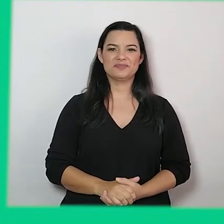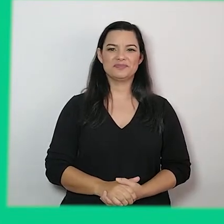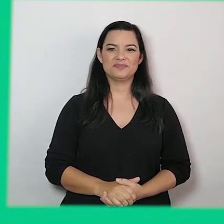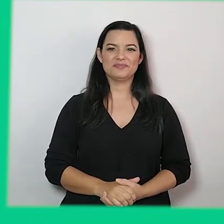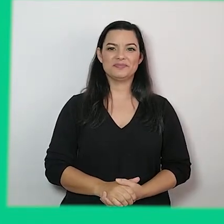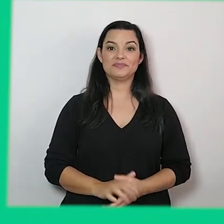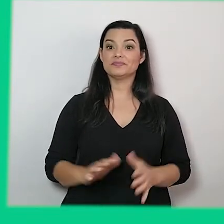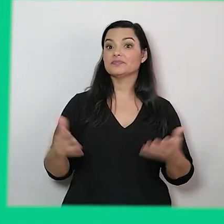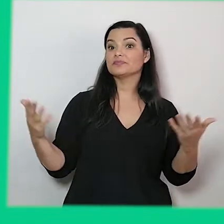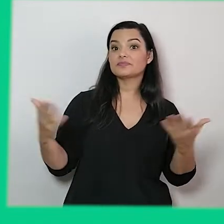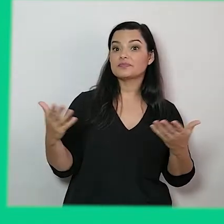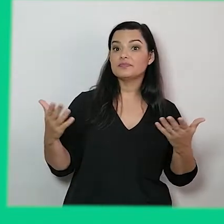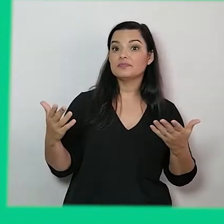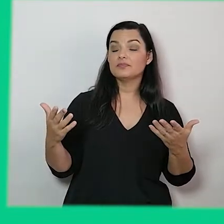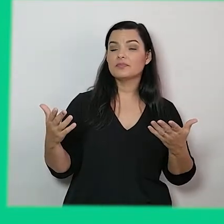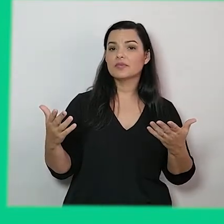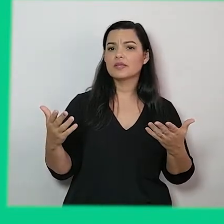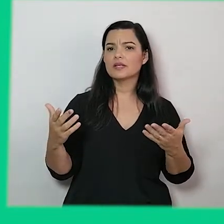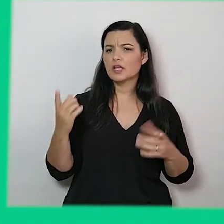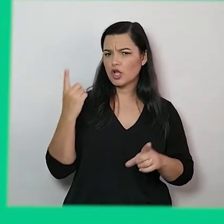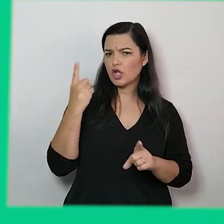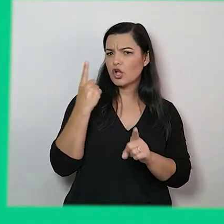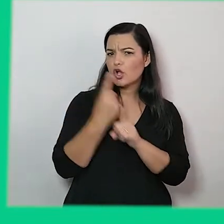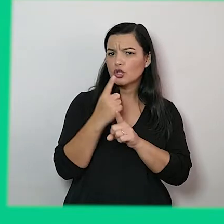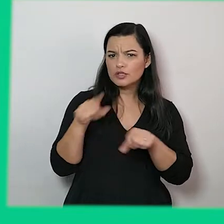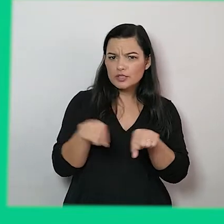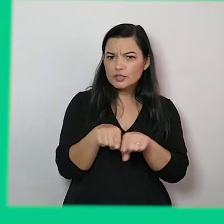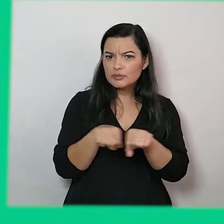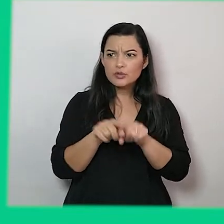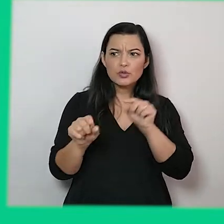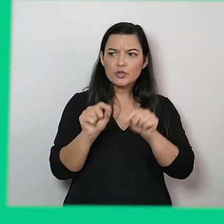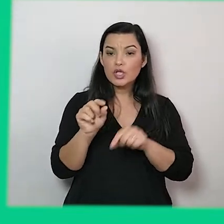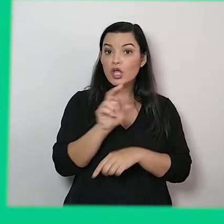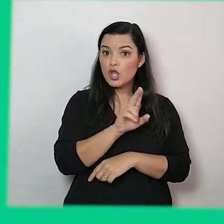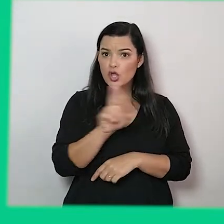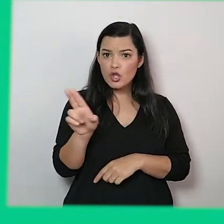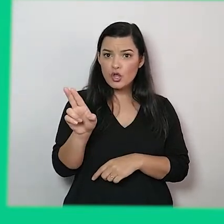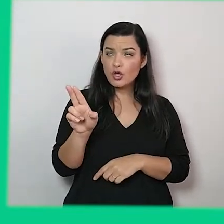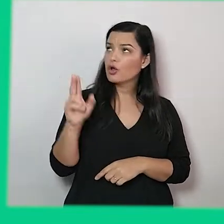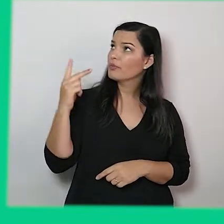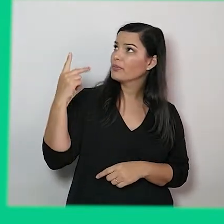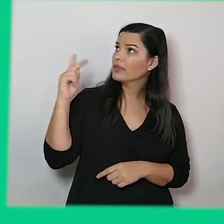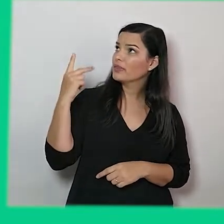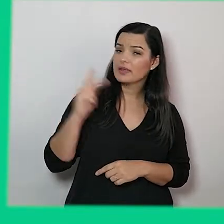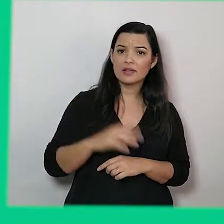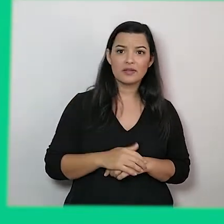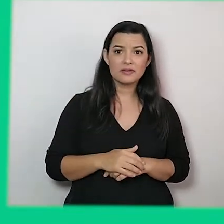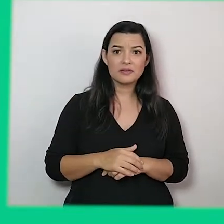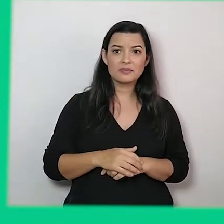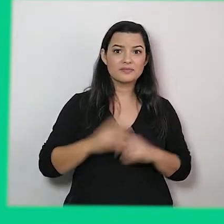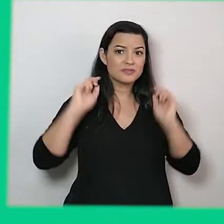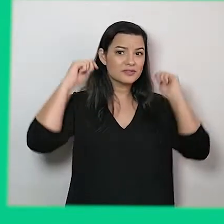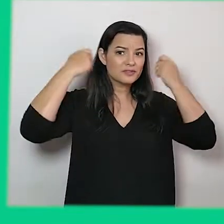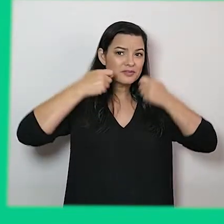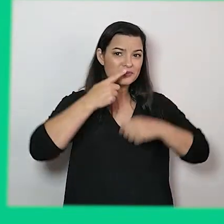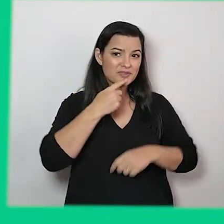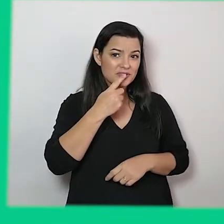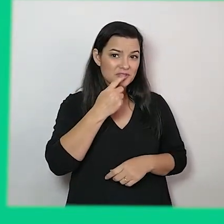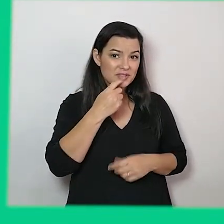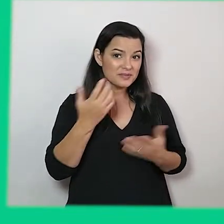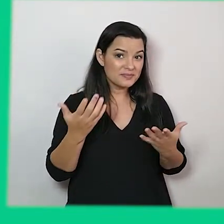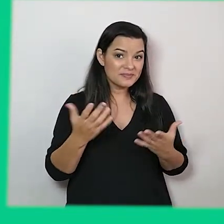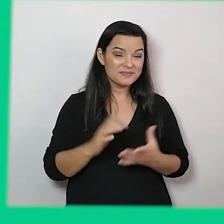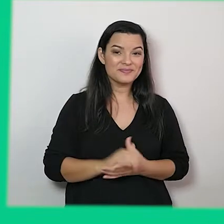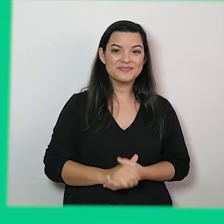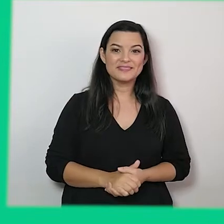E agora, será que você consegue encontrar também a escrita do nome da nossa personagem, Chapeuzinho Vermelho?